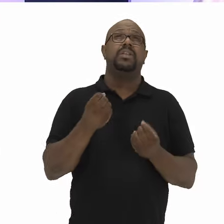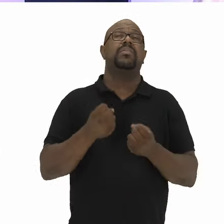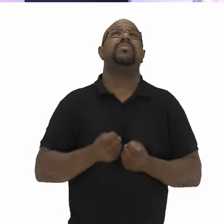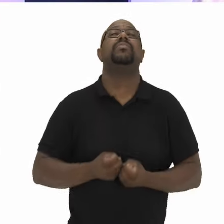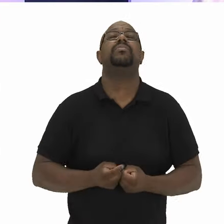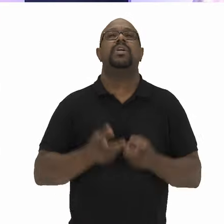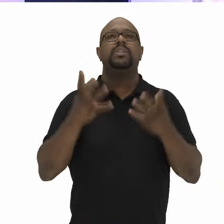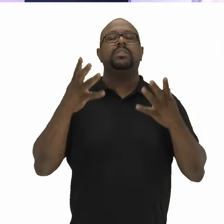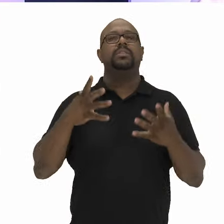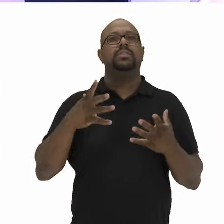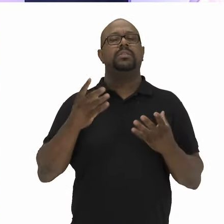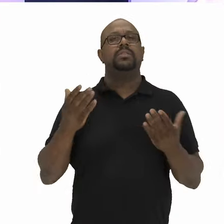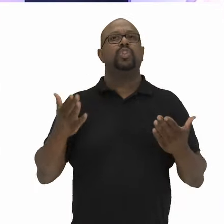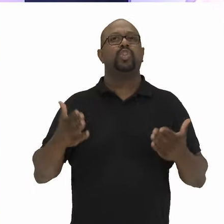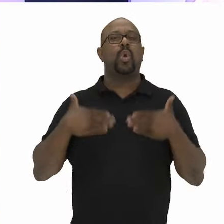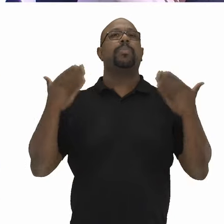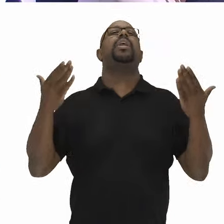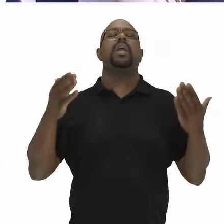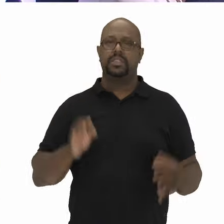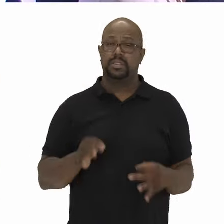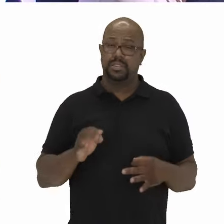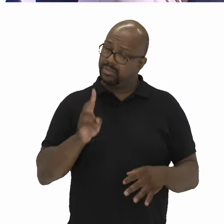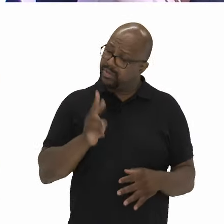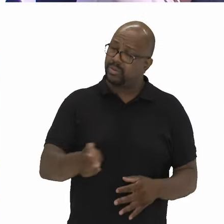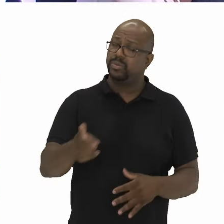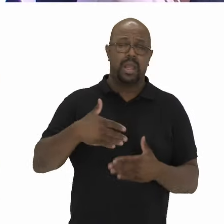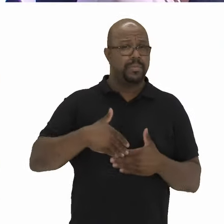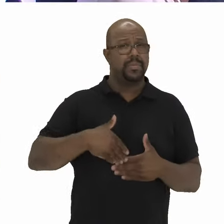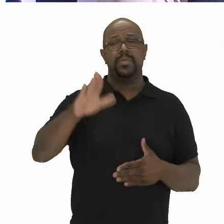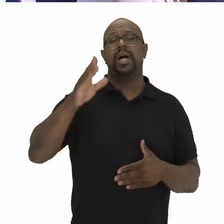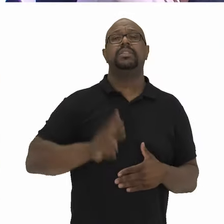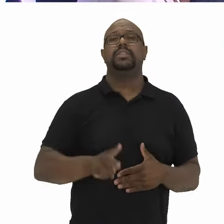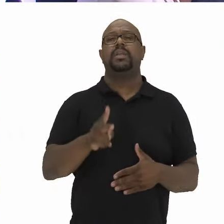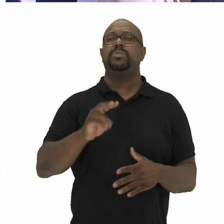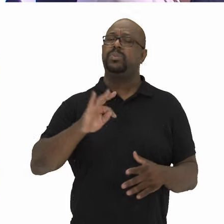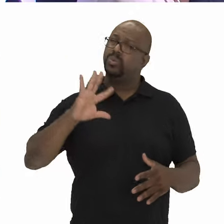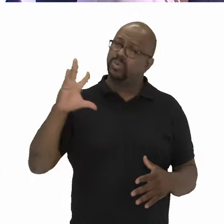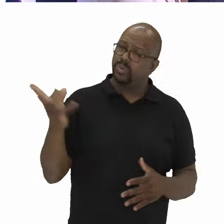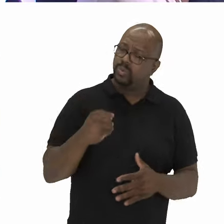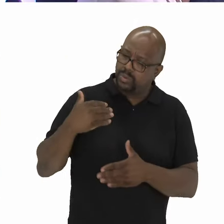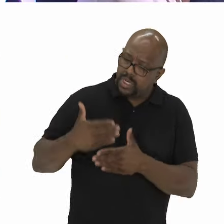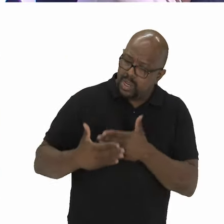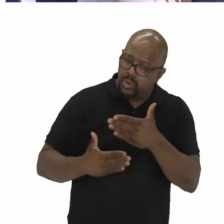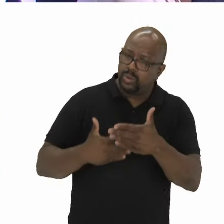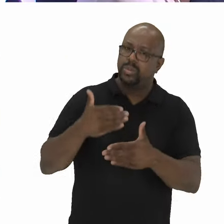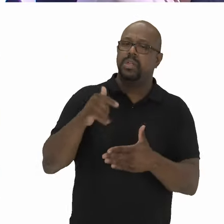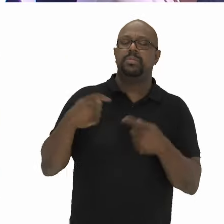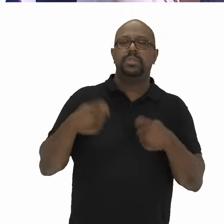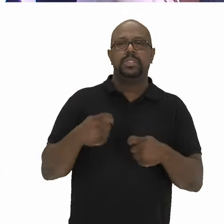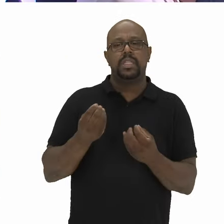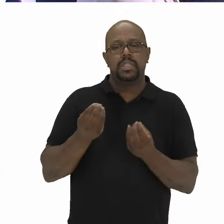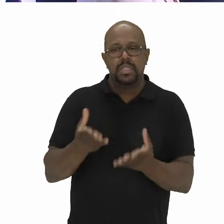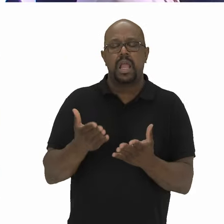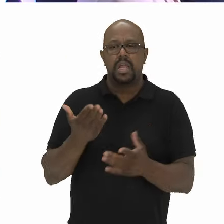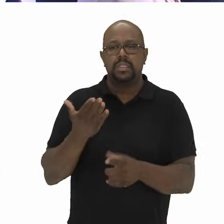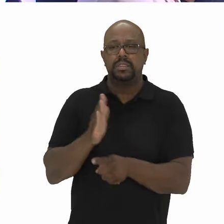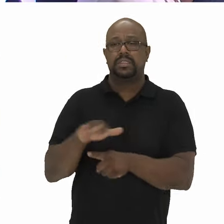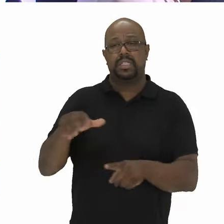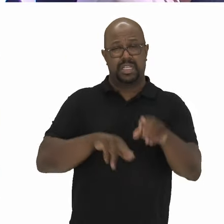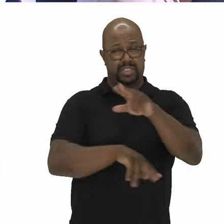é infinitamente radical surpr isso vai continuar para sempre então tudo que é construído tem que dar conta